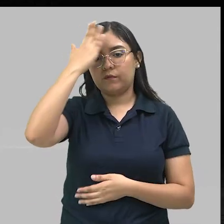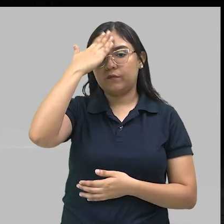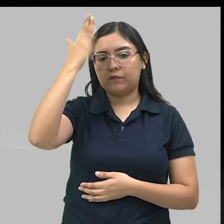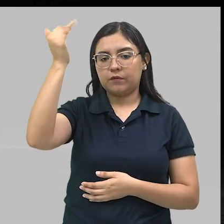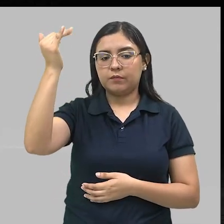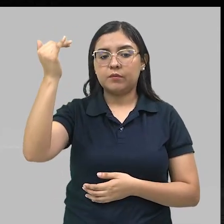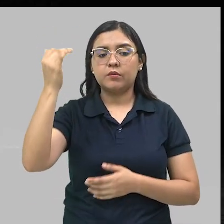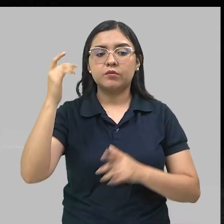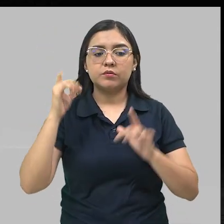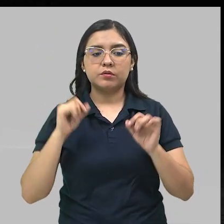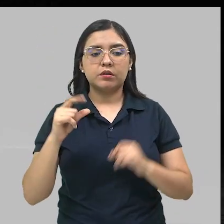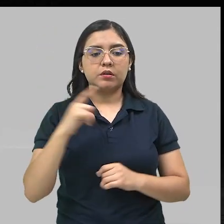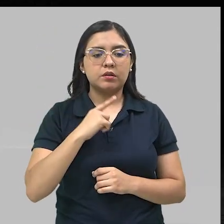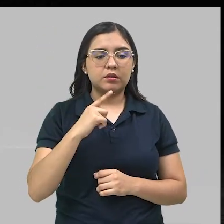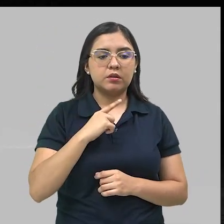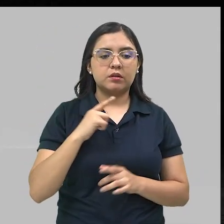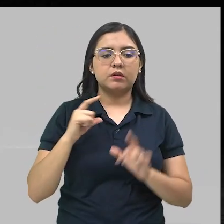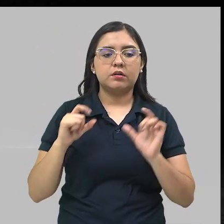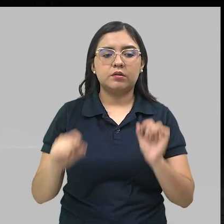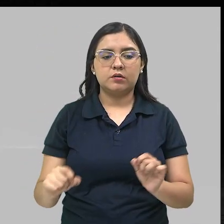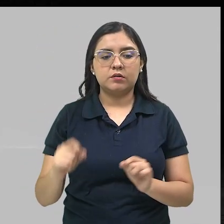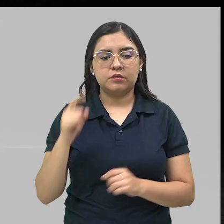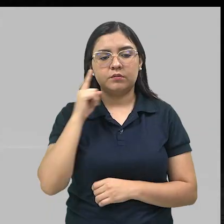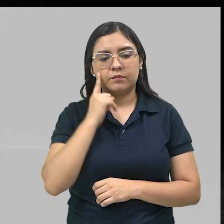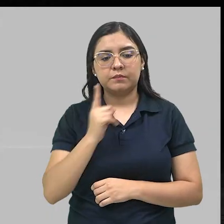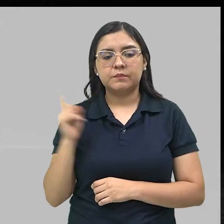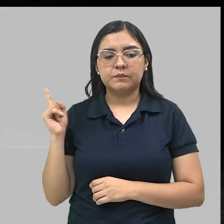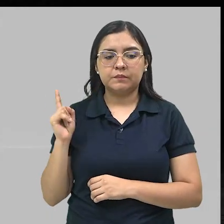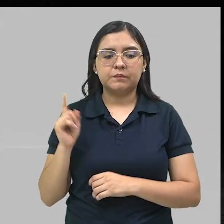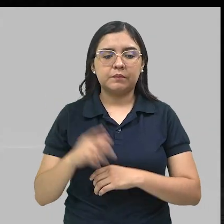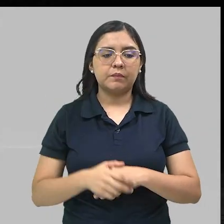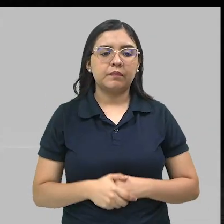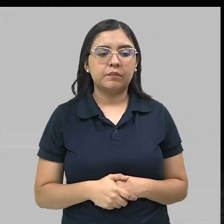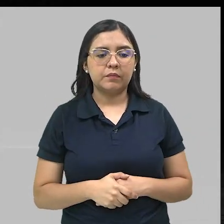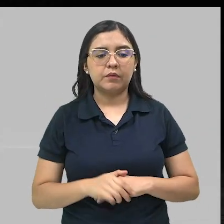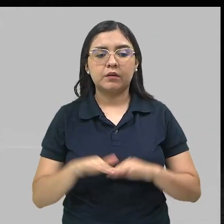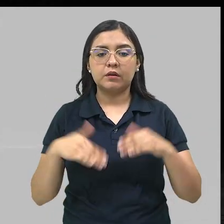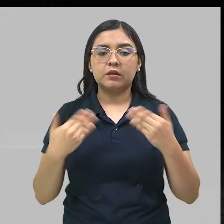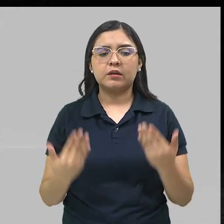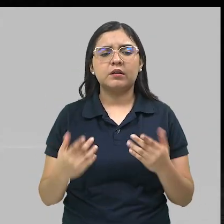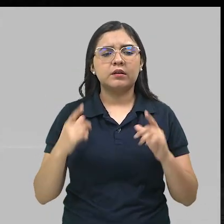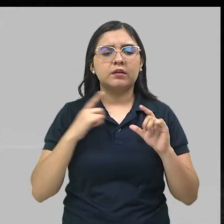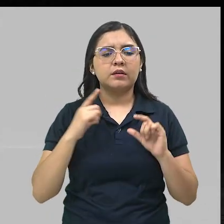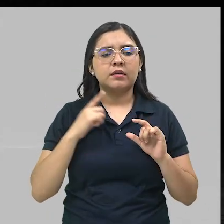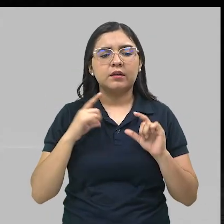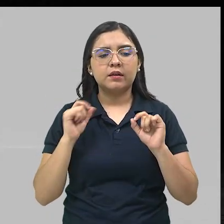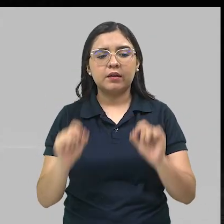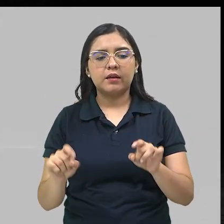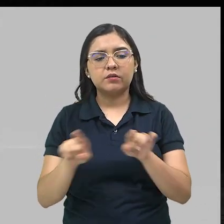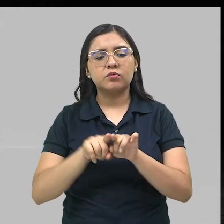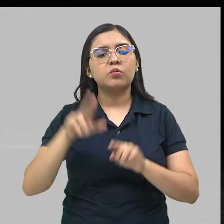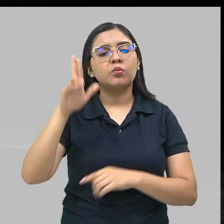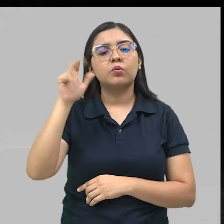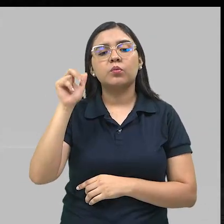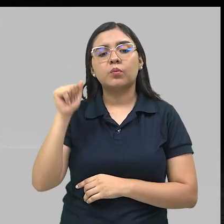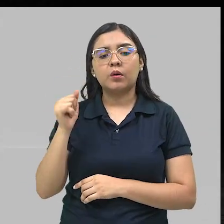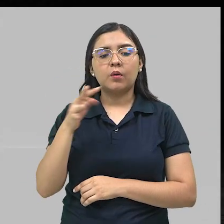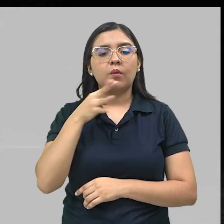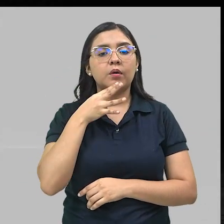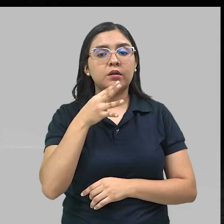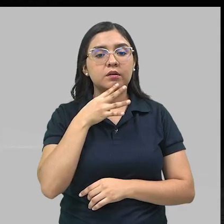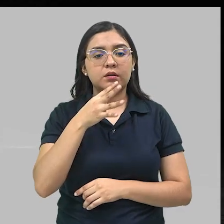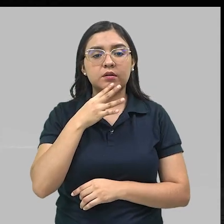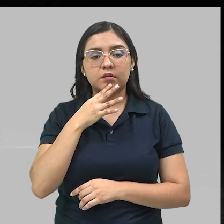é claro, temos aqui o nosso Shakespeare. Afinal, quem nunca viu uma obra dele,